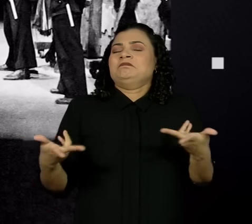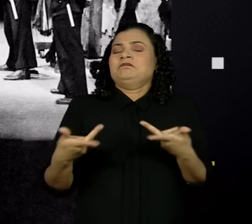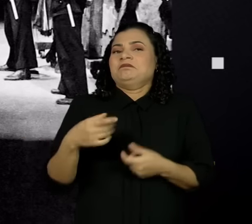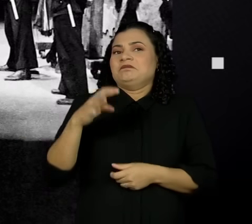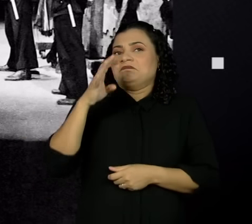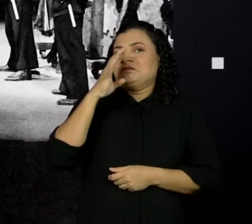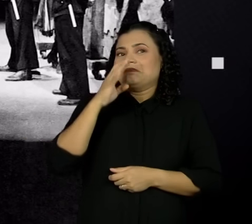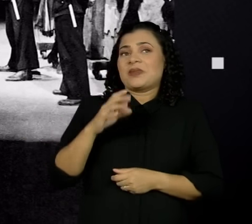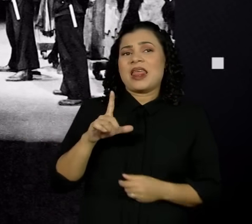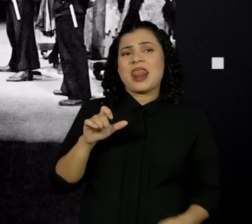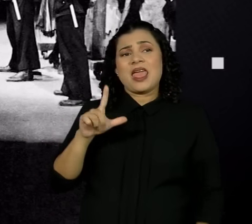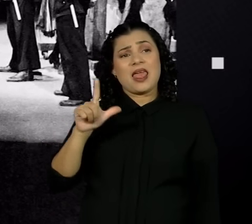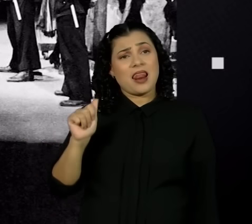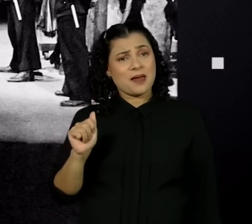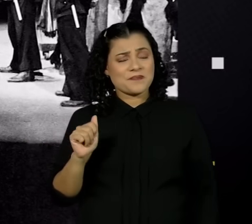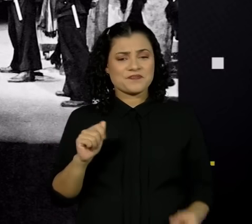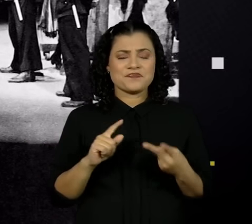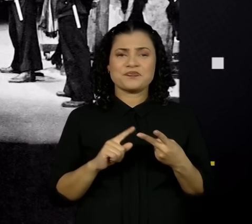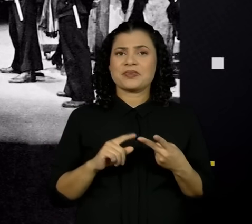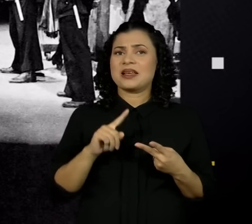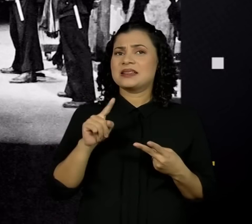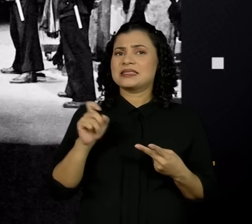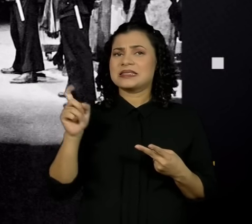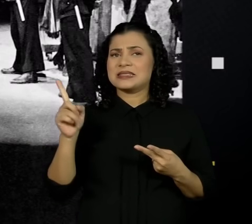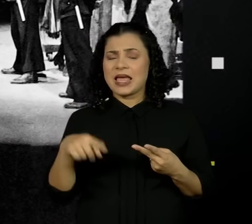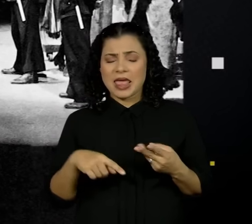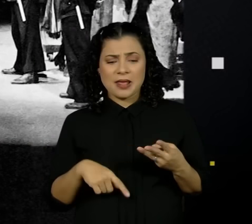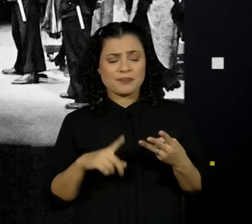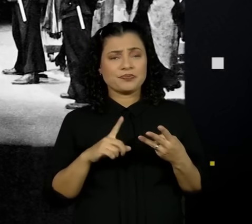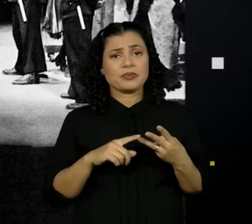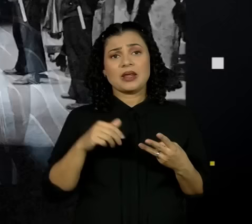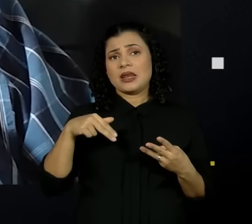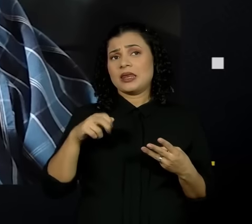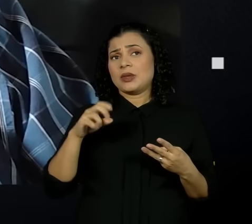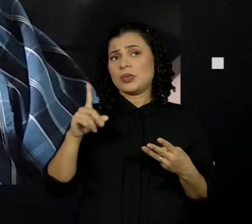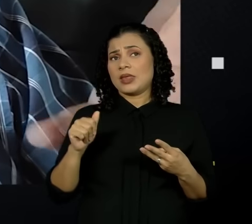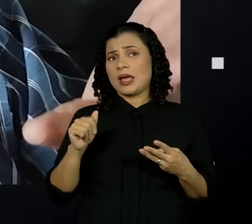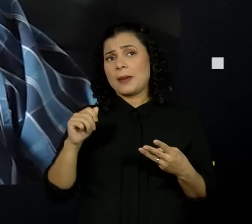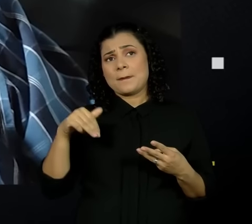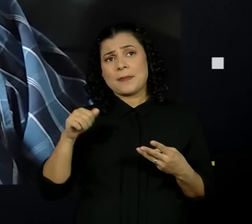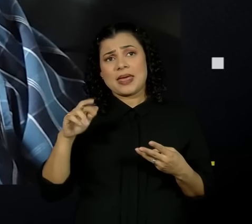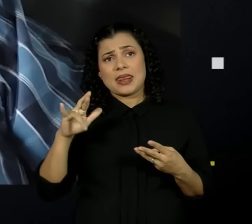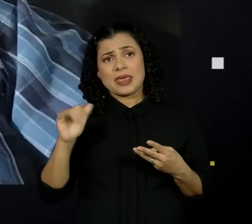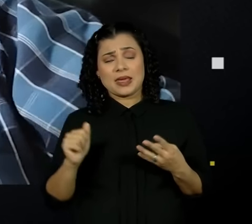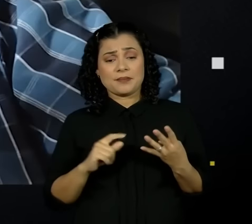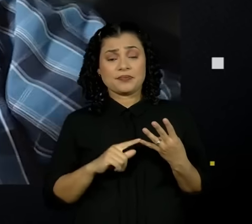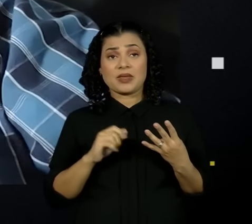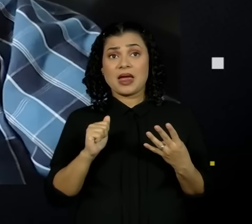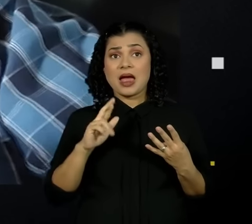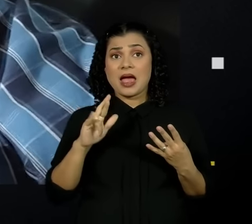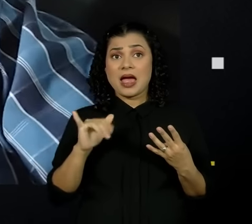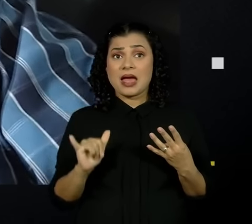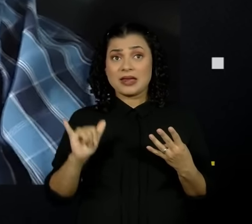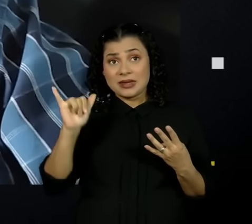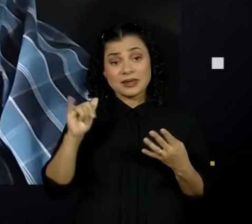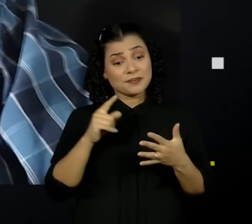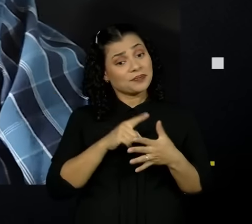Leila Assunção, Zé Luiz Pinho, Nilda Maria, Ari Toledo e